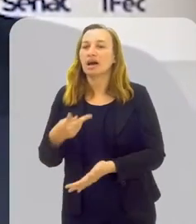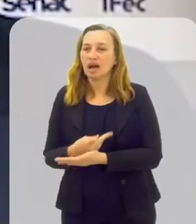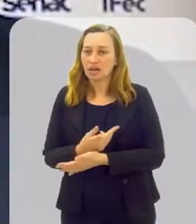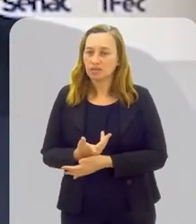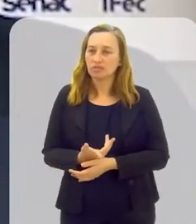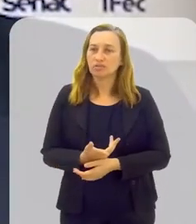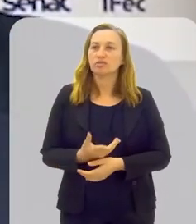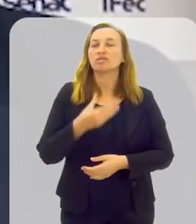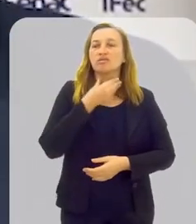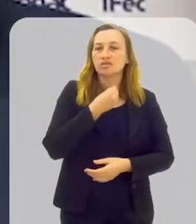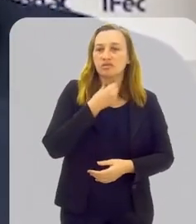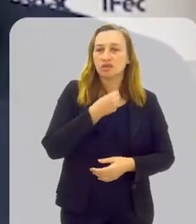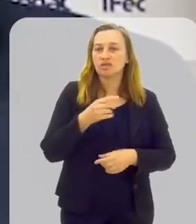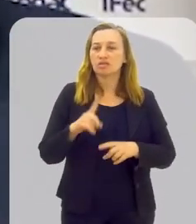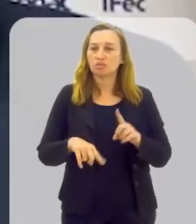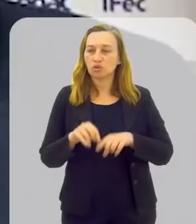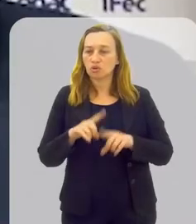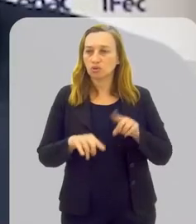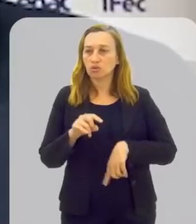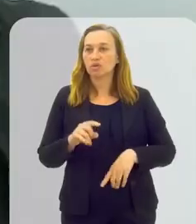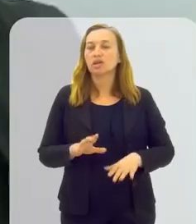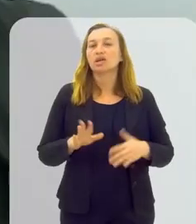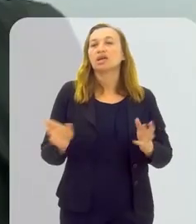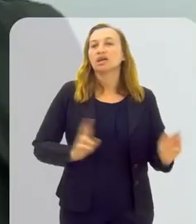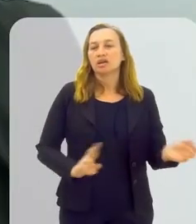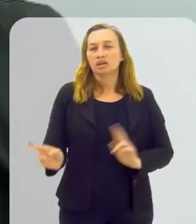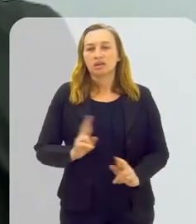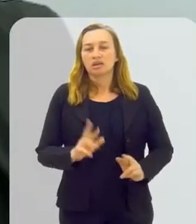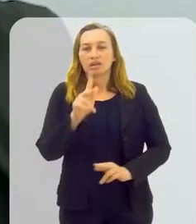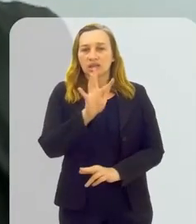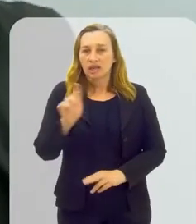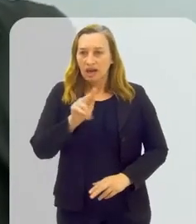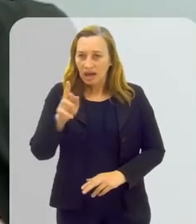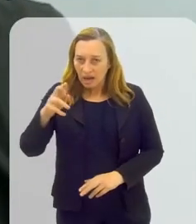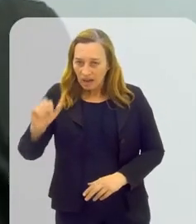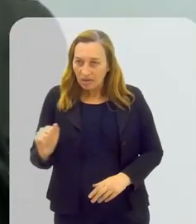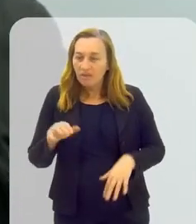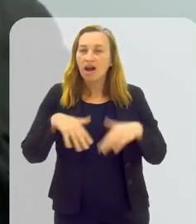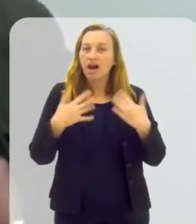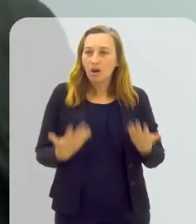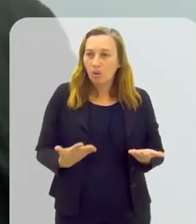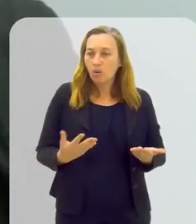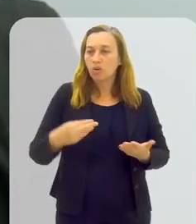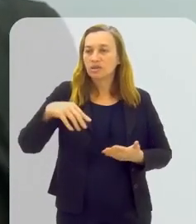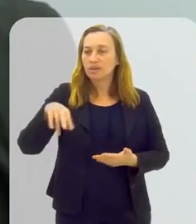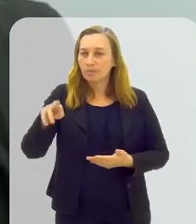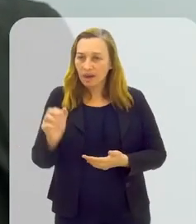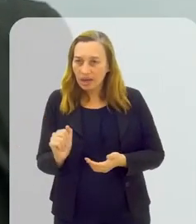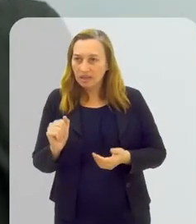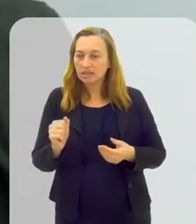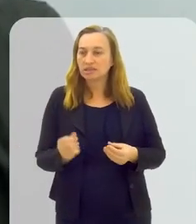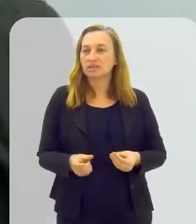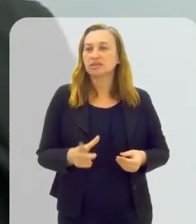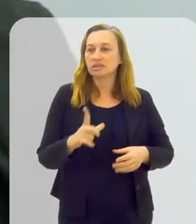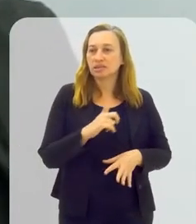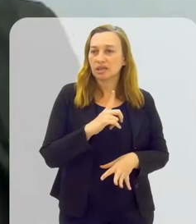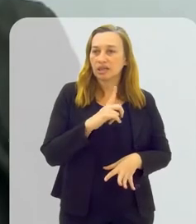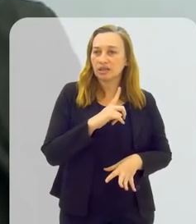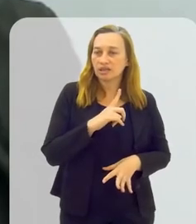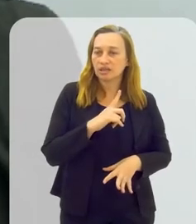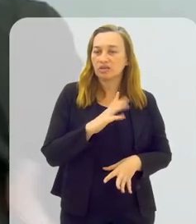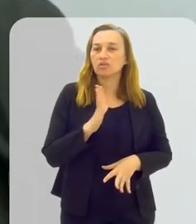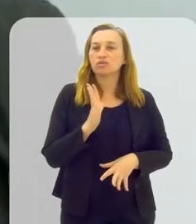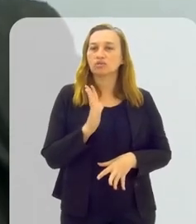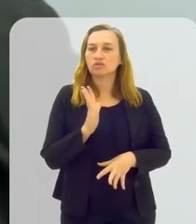relação ao mercado ilegal da falsificação em relação a essas garrafas onde essa máquina foi colocada ainda